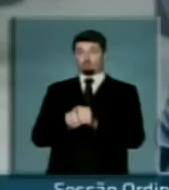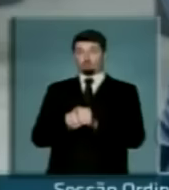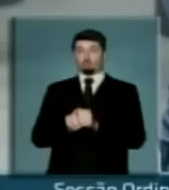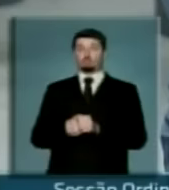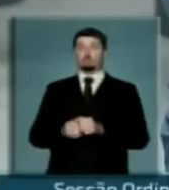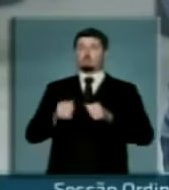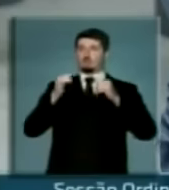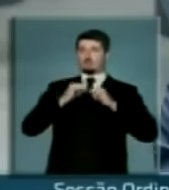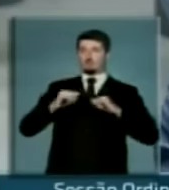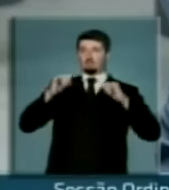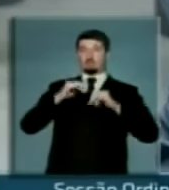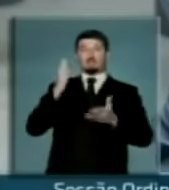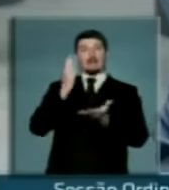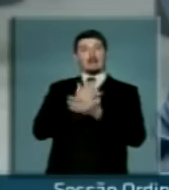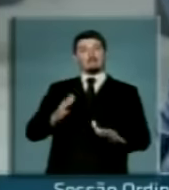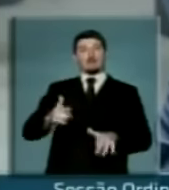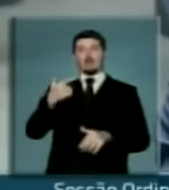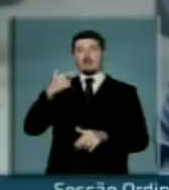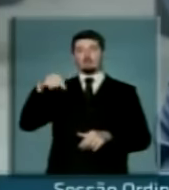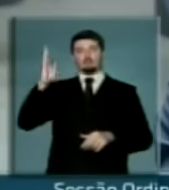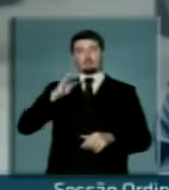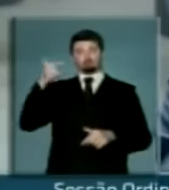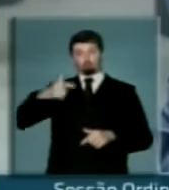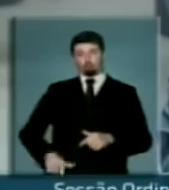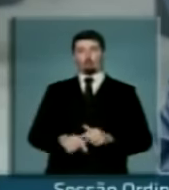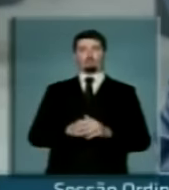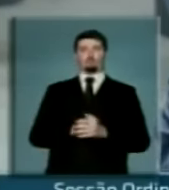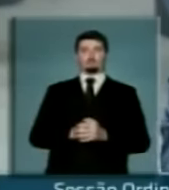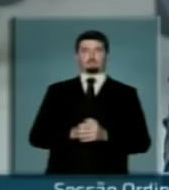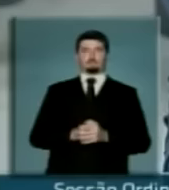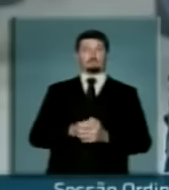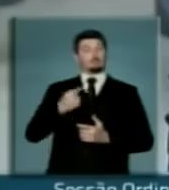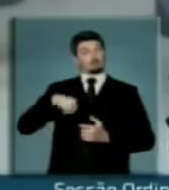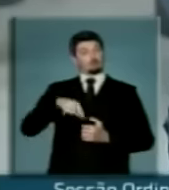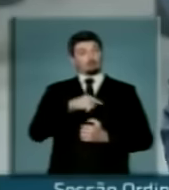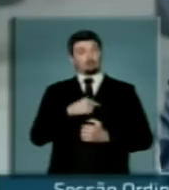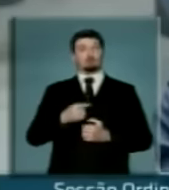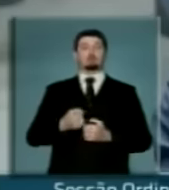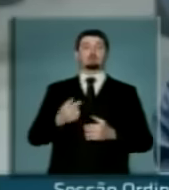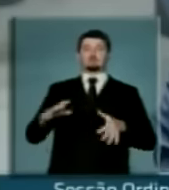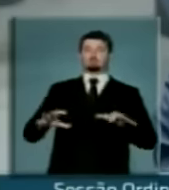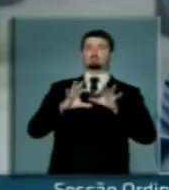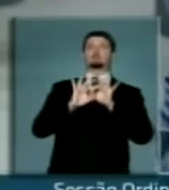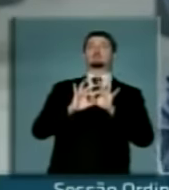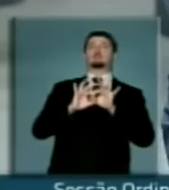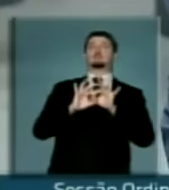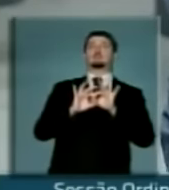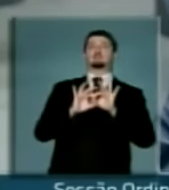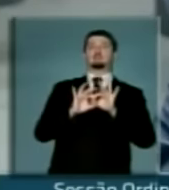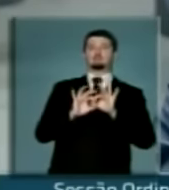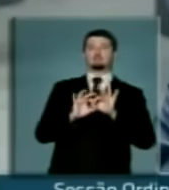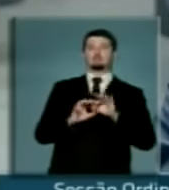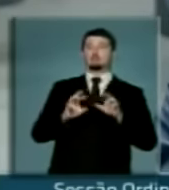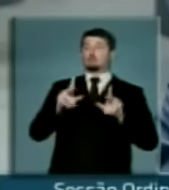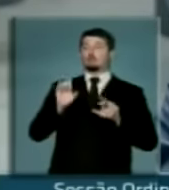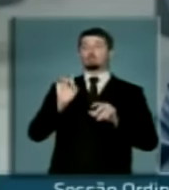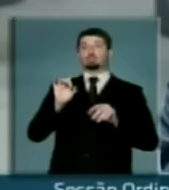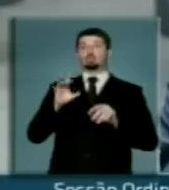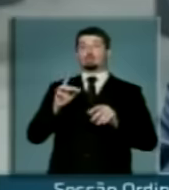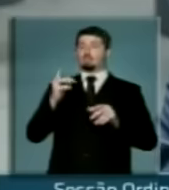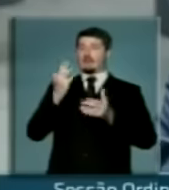campanha novamente do desarmamento. E nós estamos de mãos dadas, não somente para